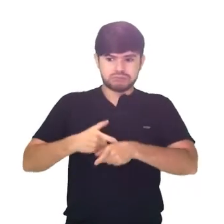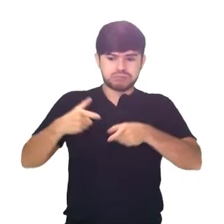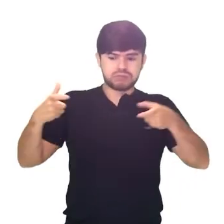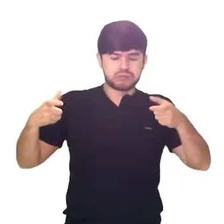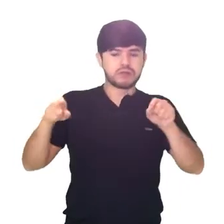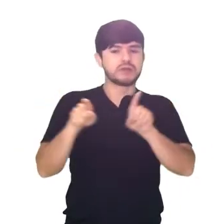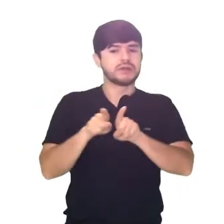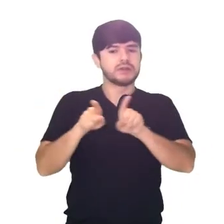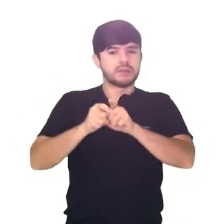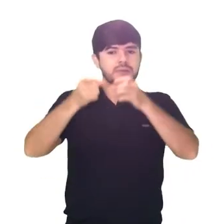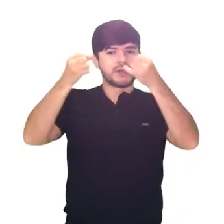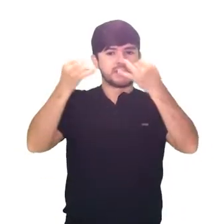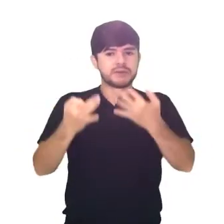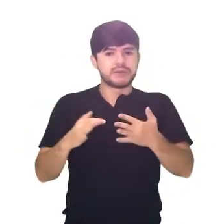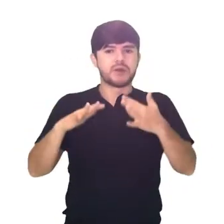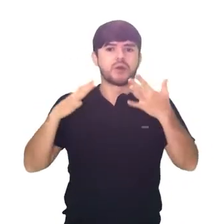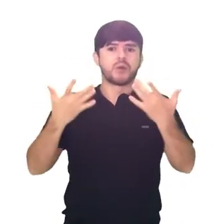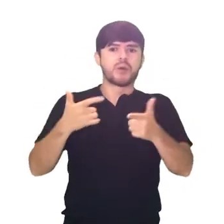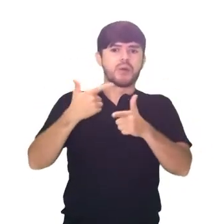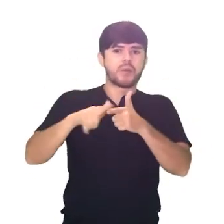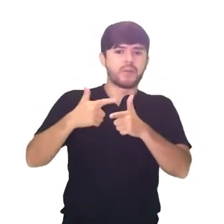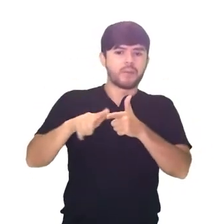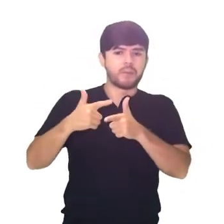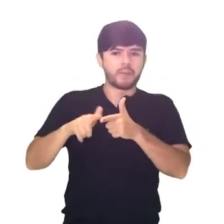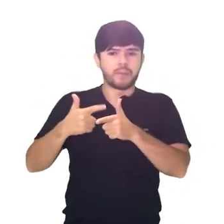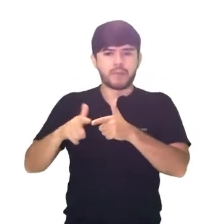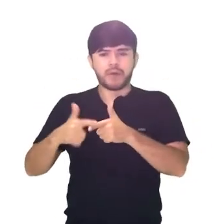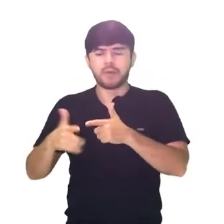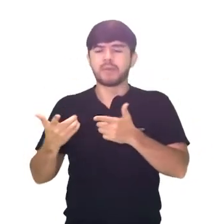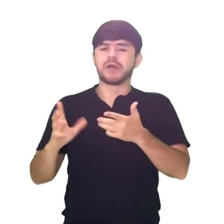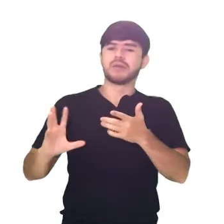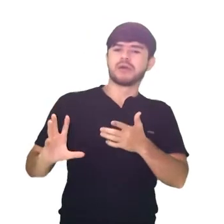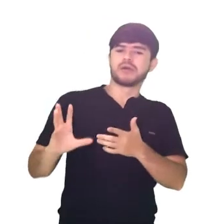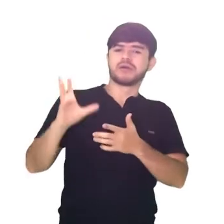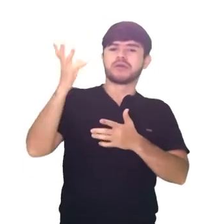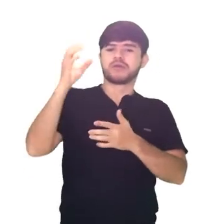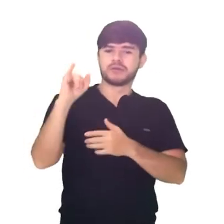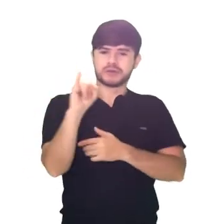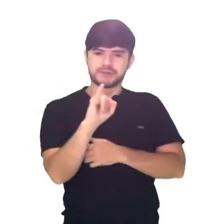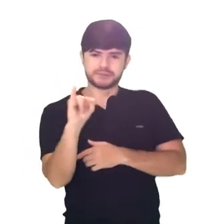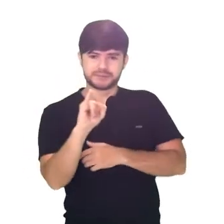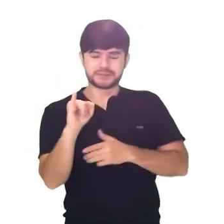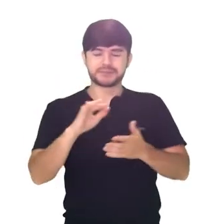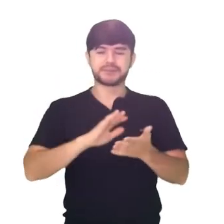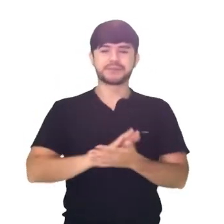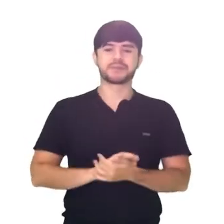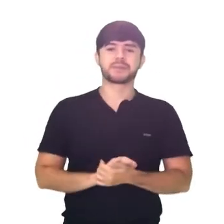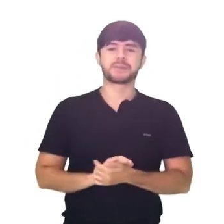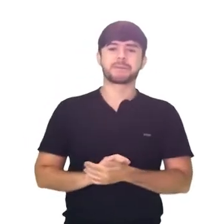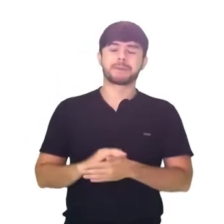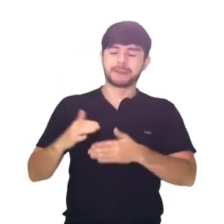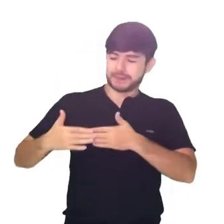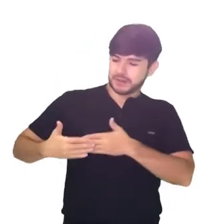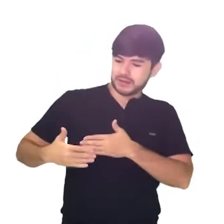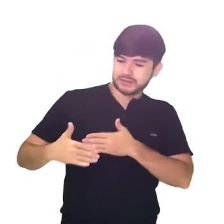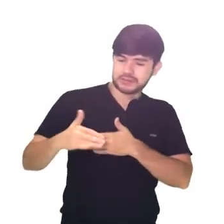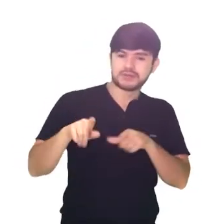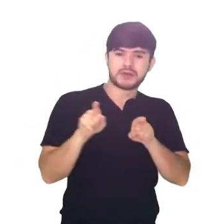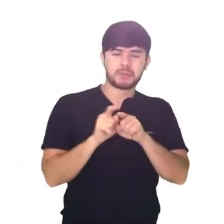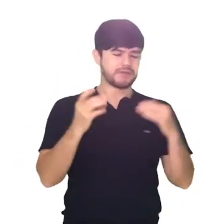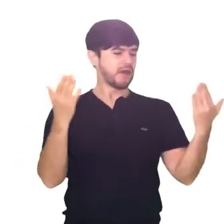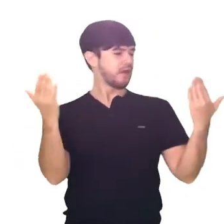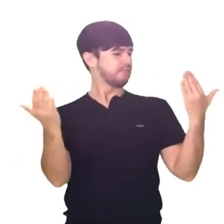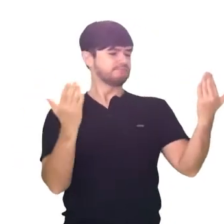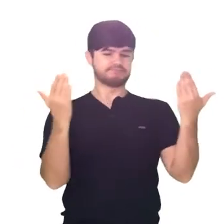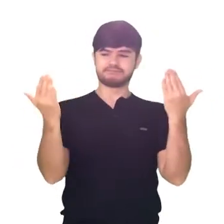explicando possíveis consequências de ter uma composição etária como essa composição da Itália. Em seguida, a gente vai comparar as duas pirâmides,